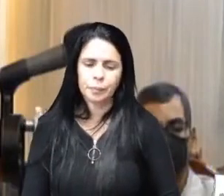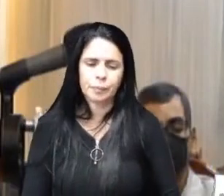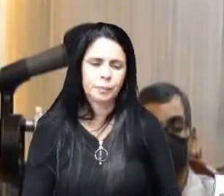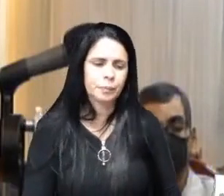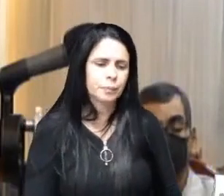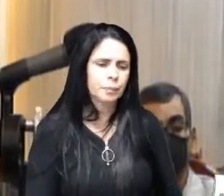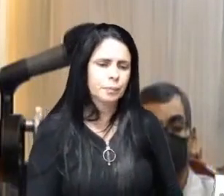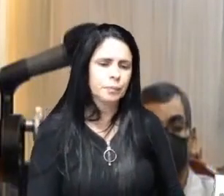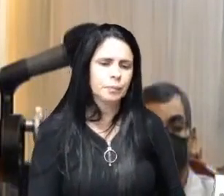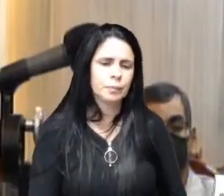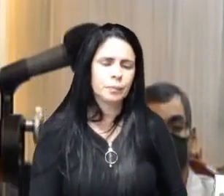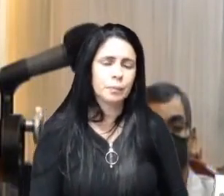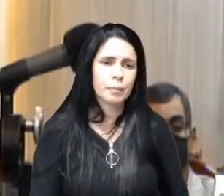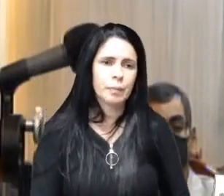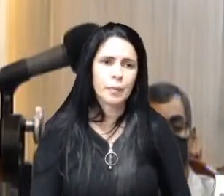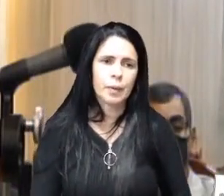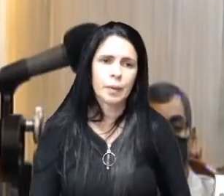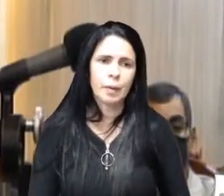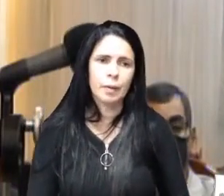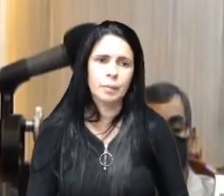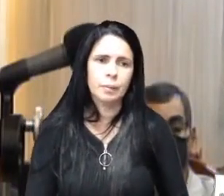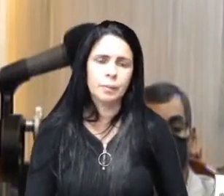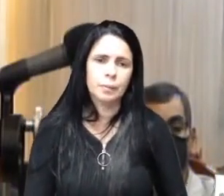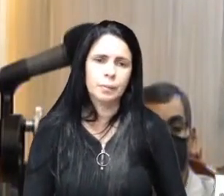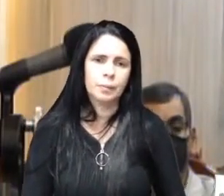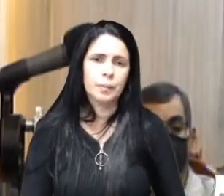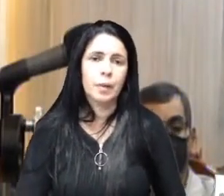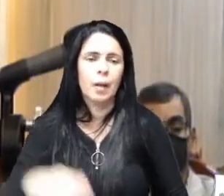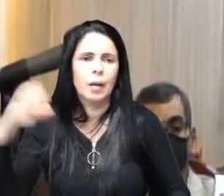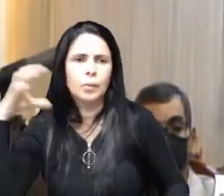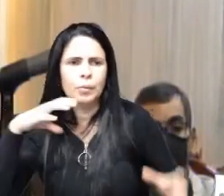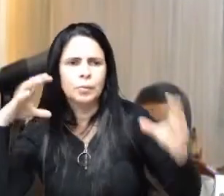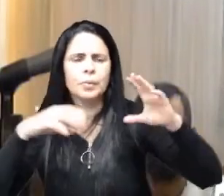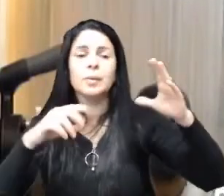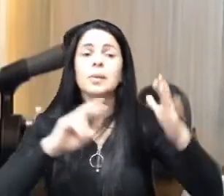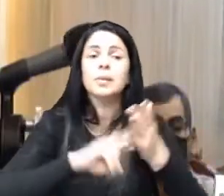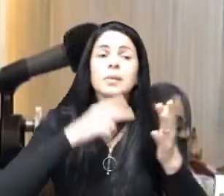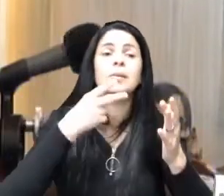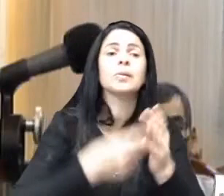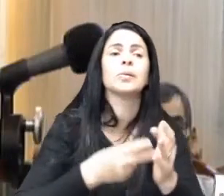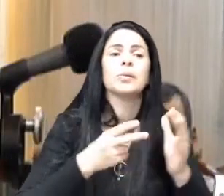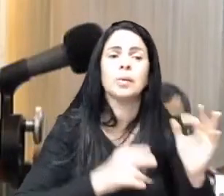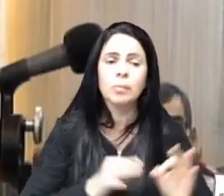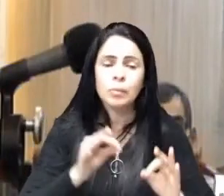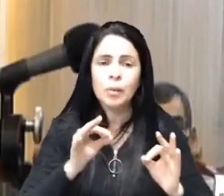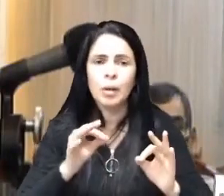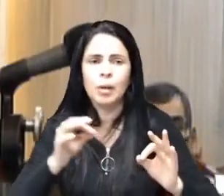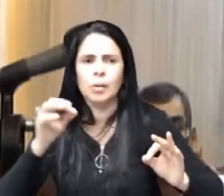essa chuva vai preparar os frutos para a última colheita.